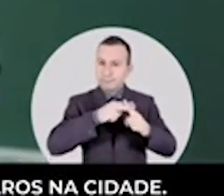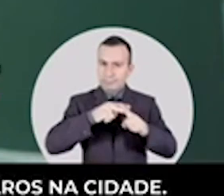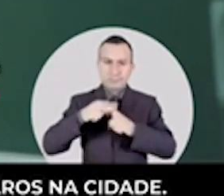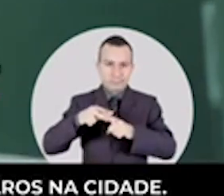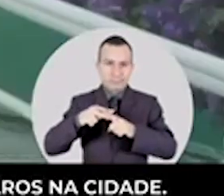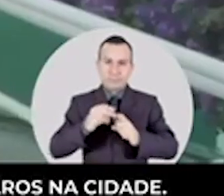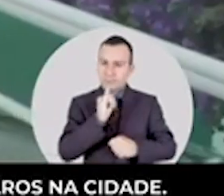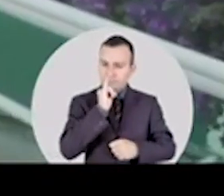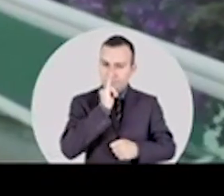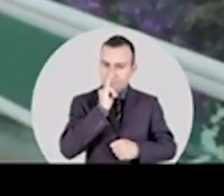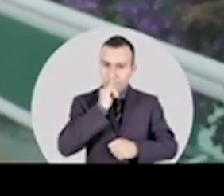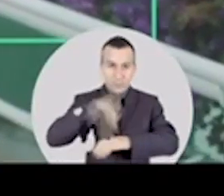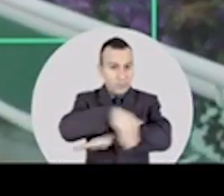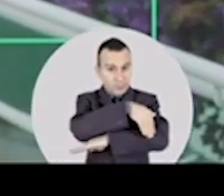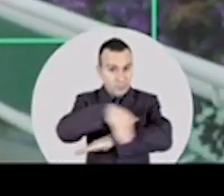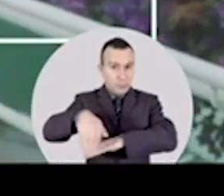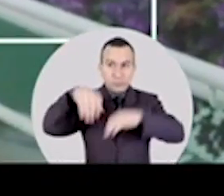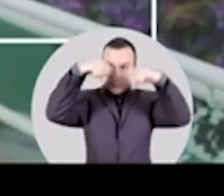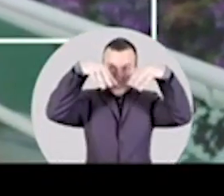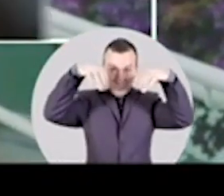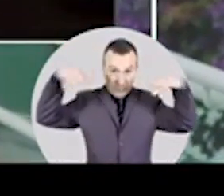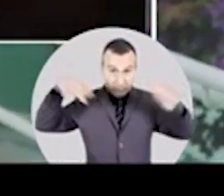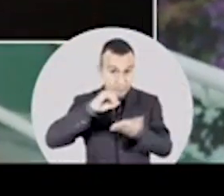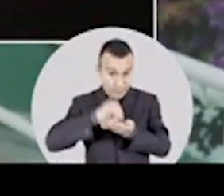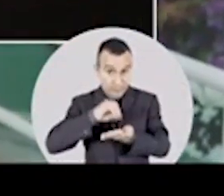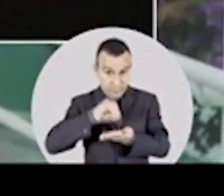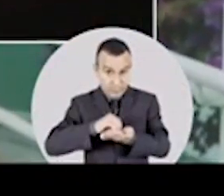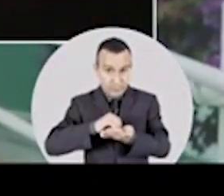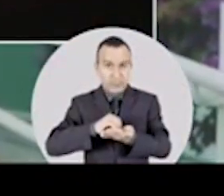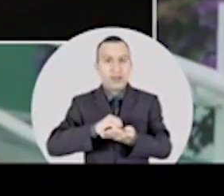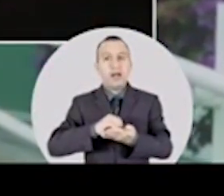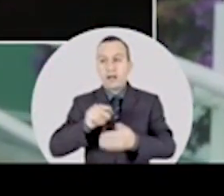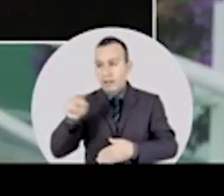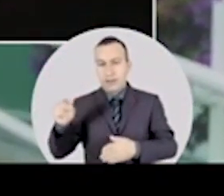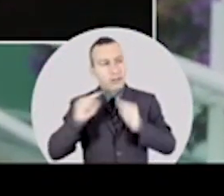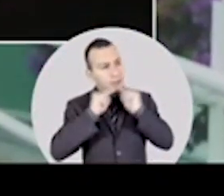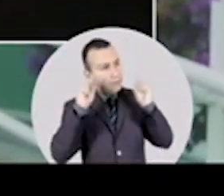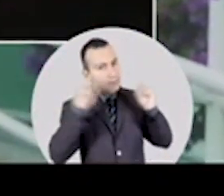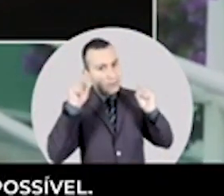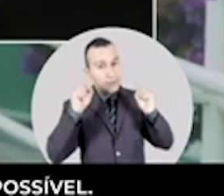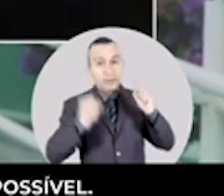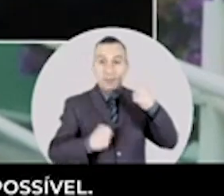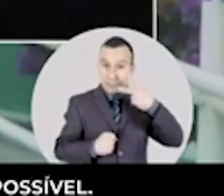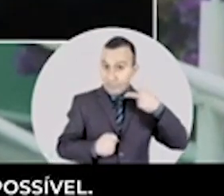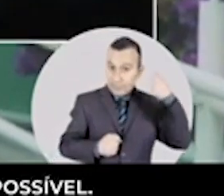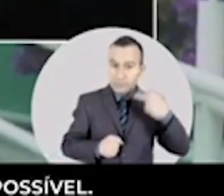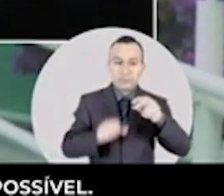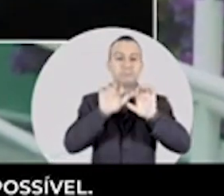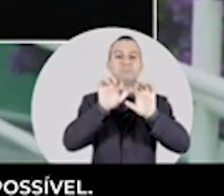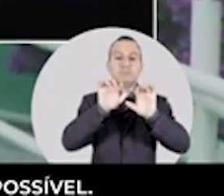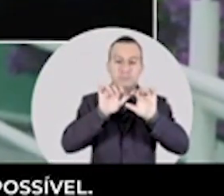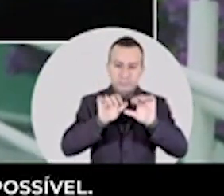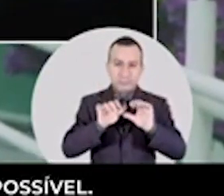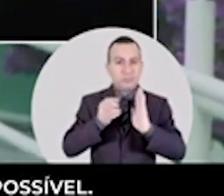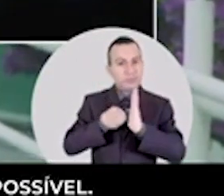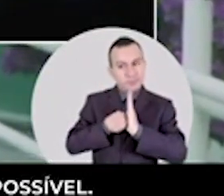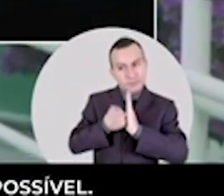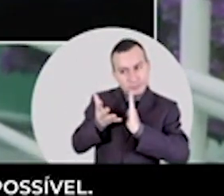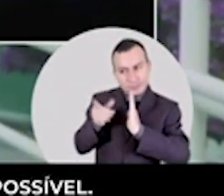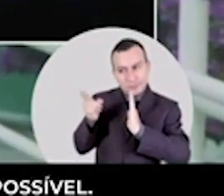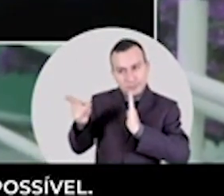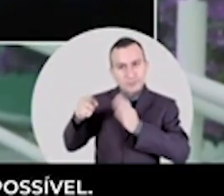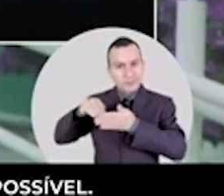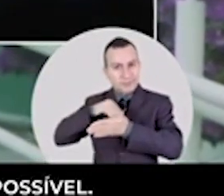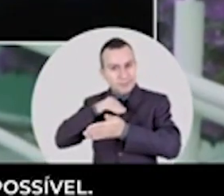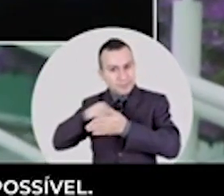cidade. Por exemplo, quer ver só? Os moradores reclamam de uma rua sem iluminação. Aí os vereadores fazem uma indicação para